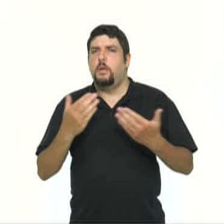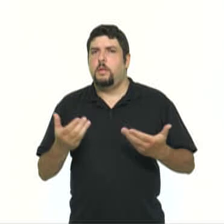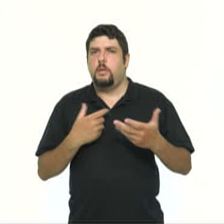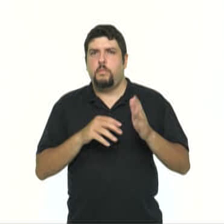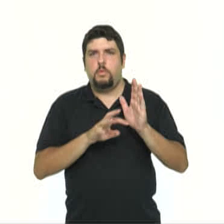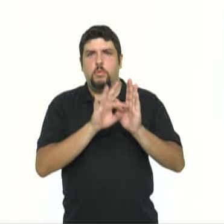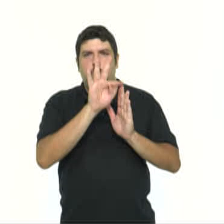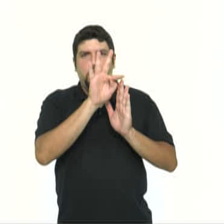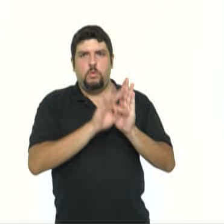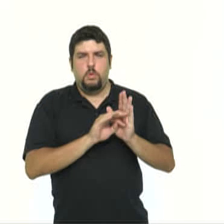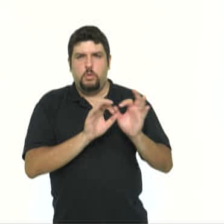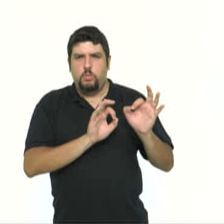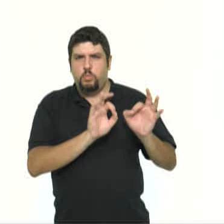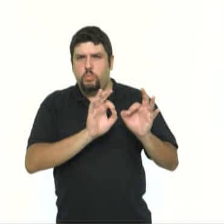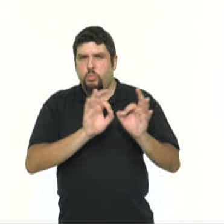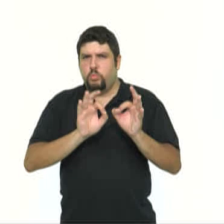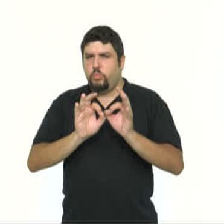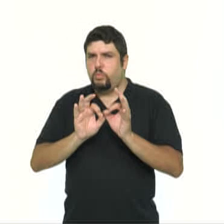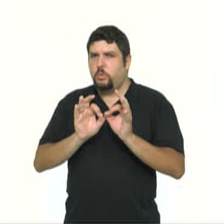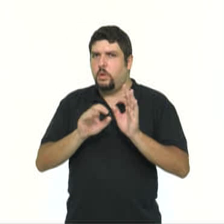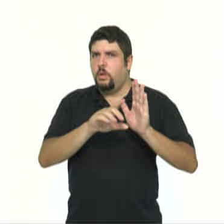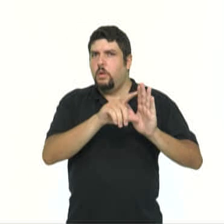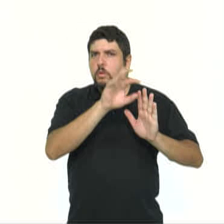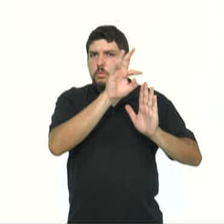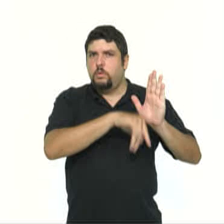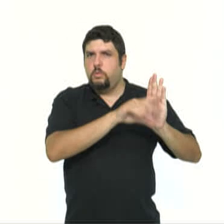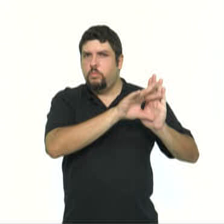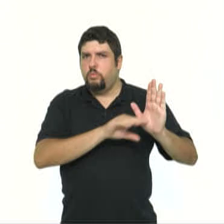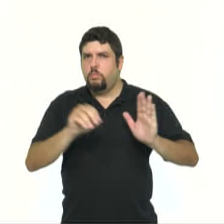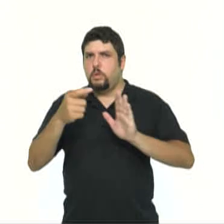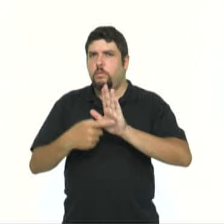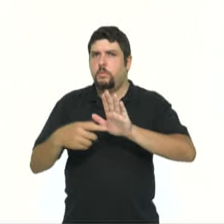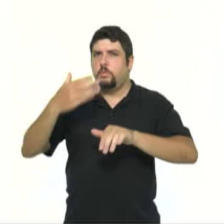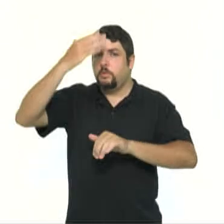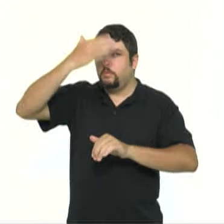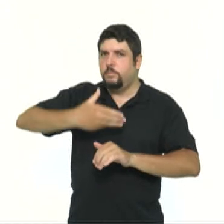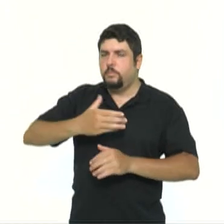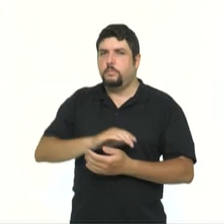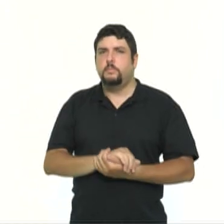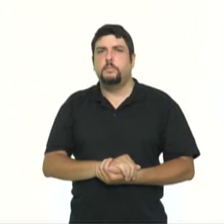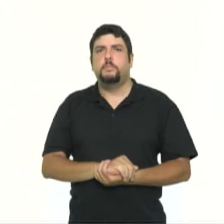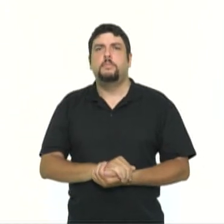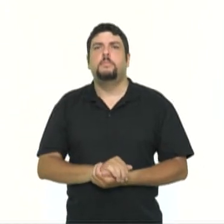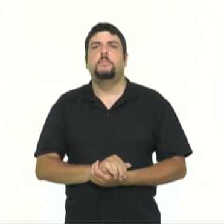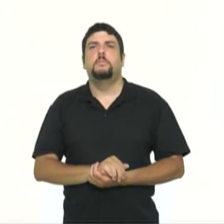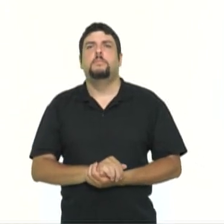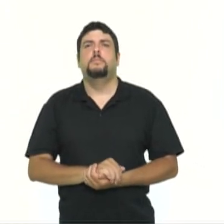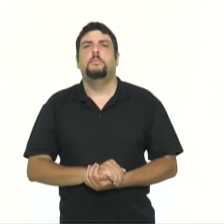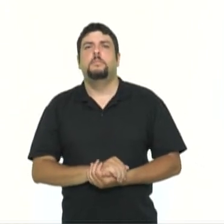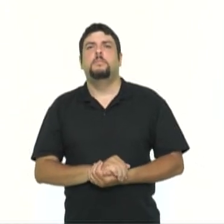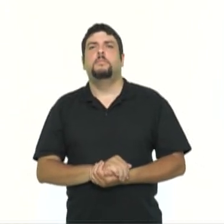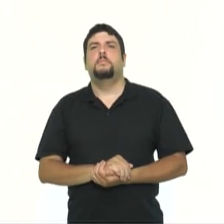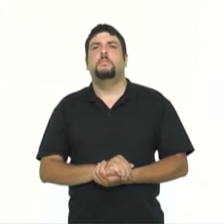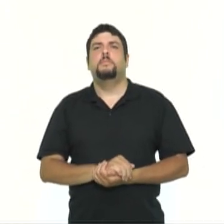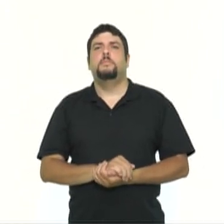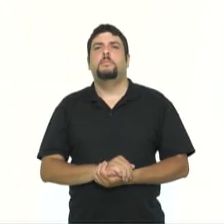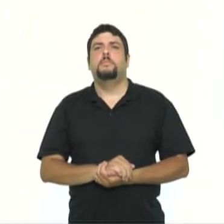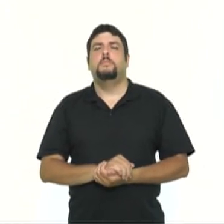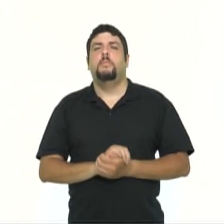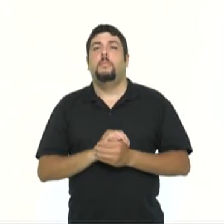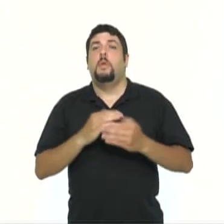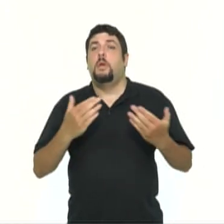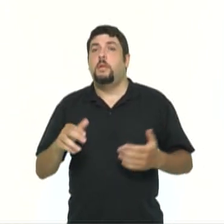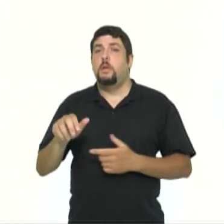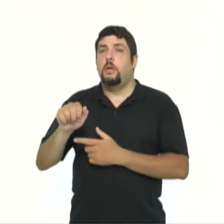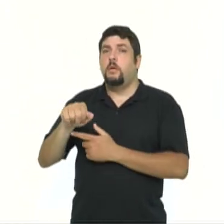elementos utilizados pela estudante, que ajudaram ela a ganhar 200 pontos nessa competência. Então, a Ana Clara